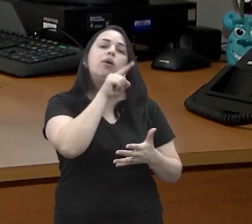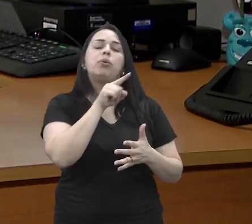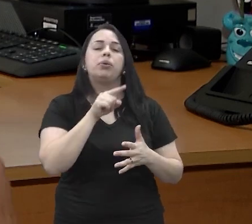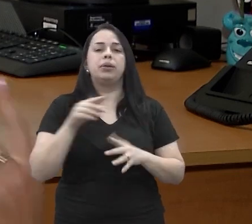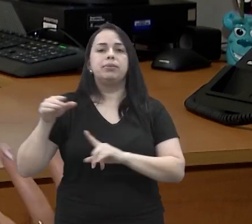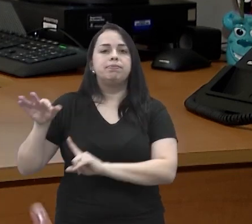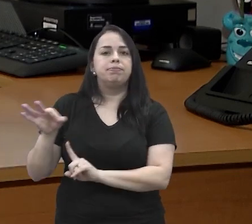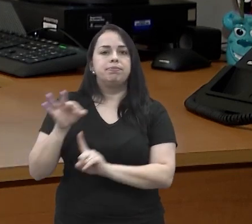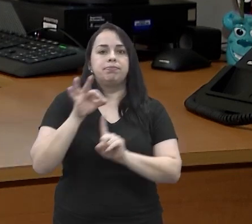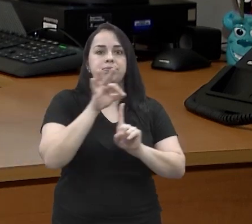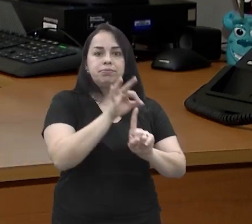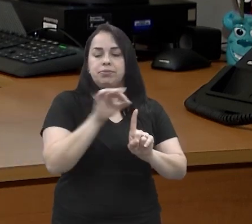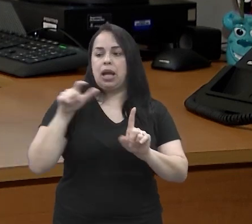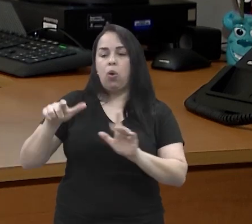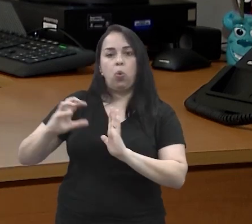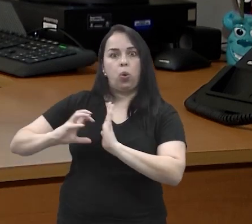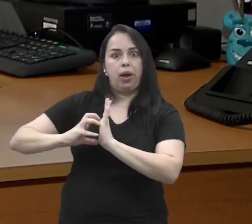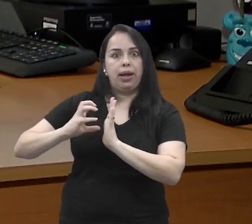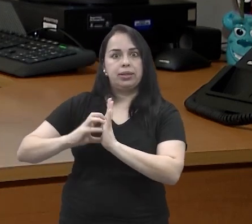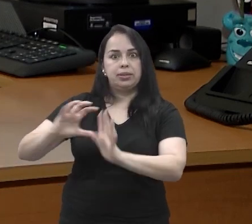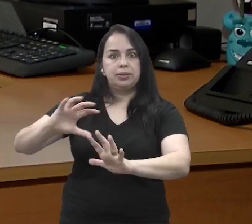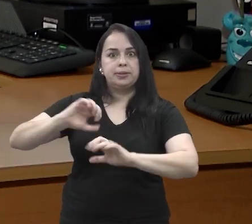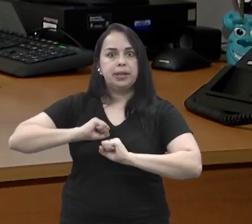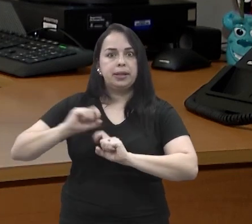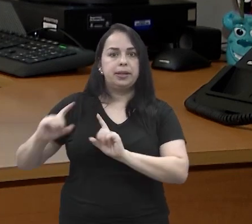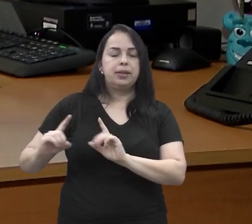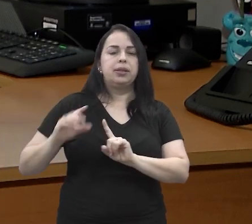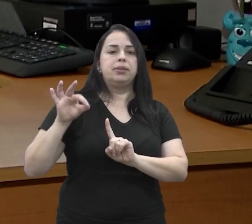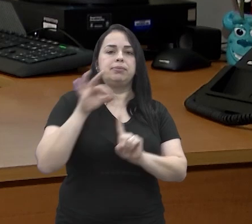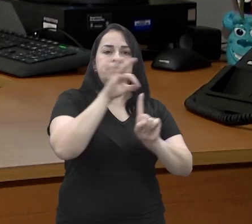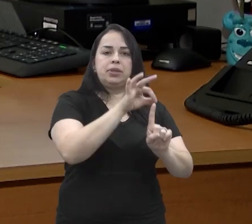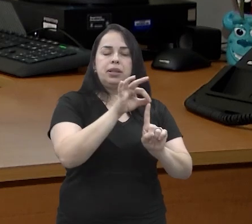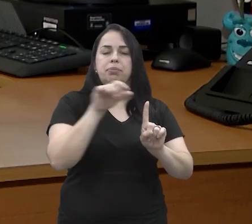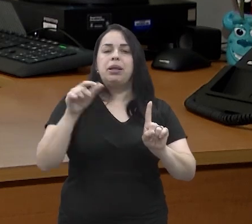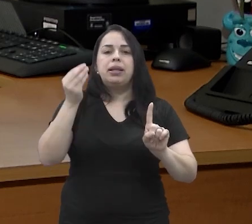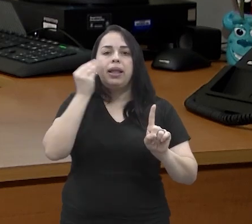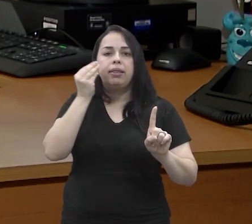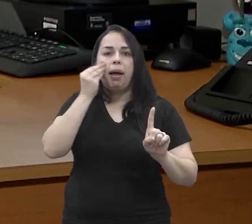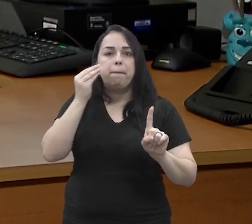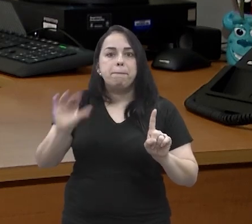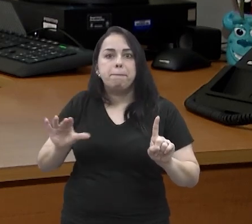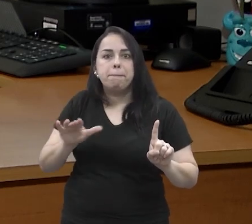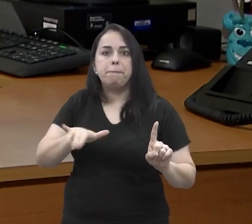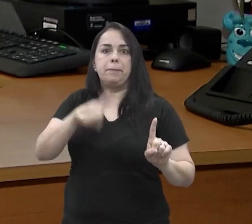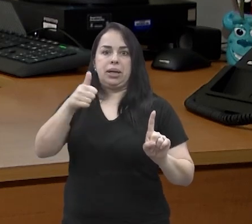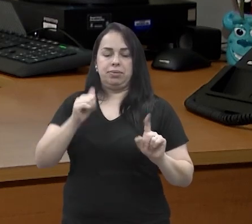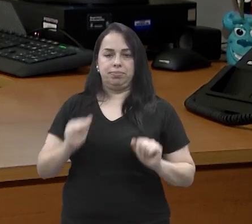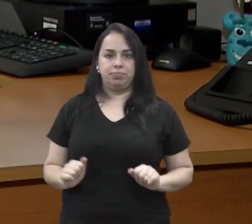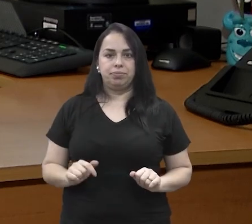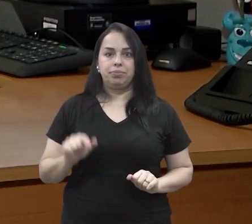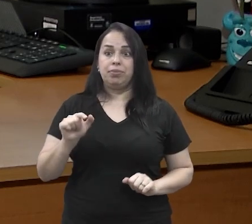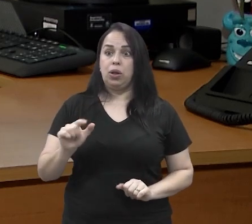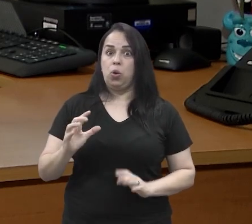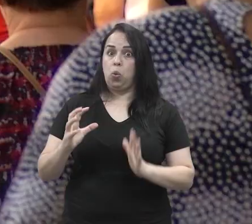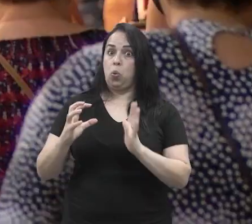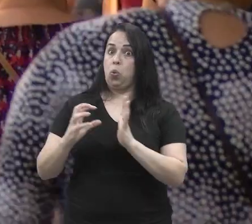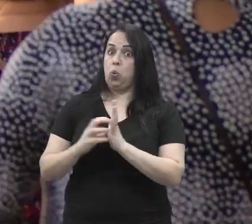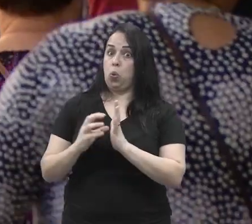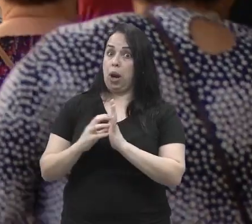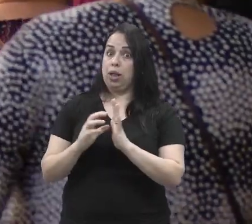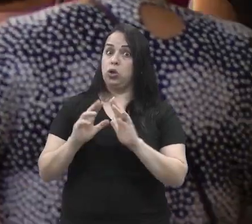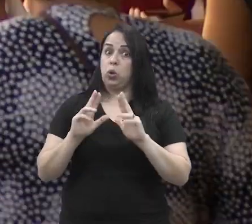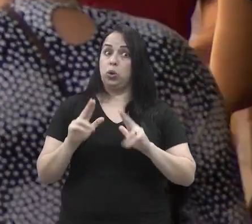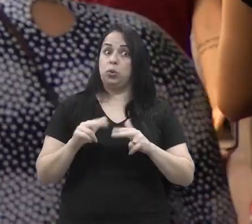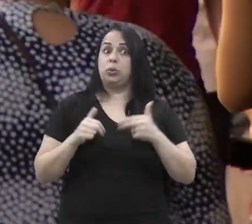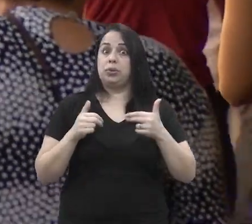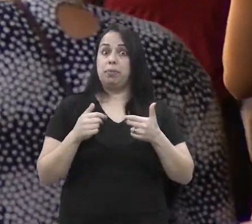um hospital dia que recebe os pacientes que já estão com AIDS. Eles são atendidos aqui até ter uma melhora do seu estado imunológico. E